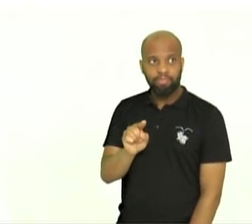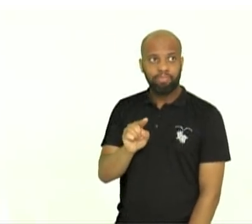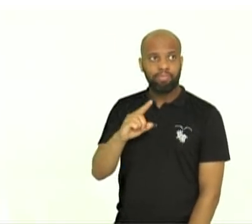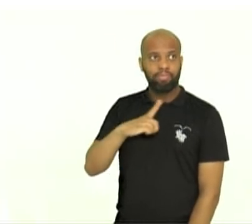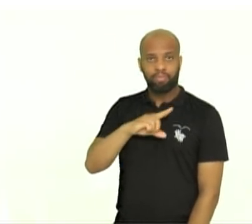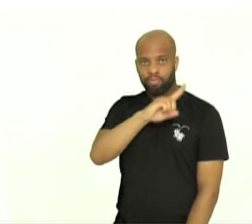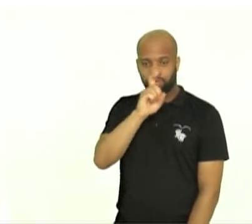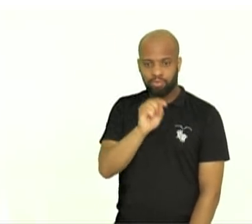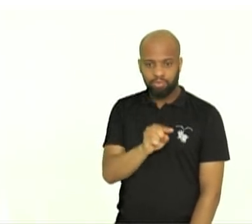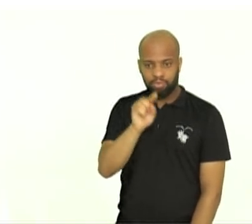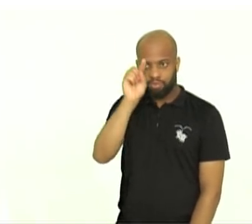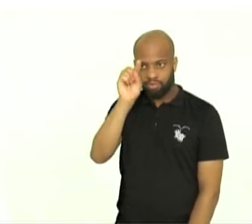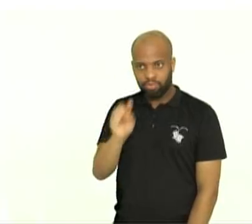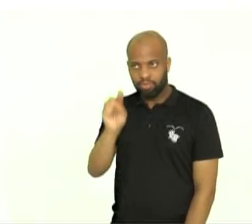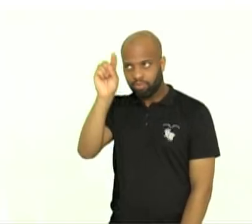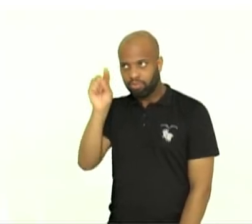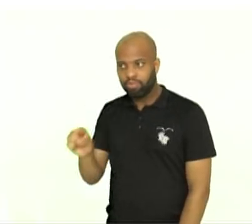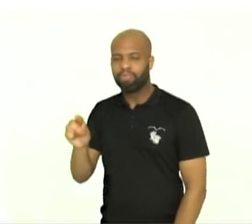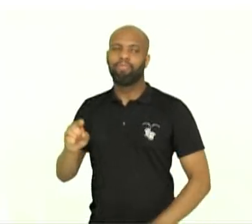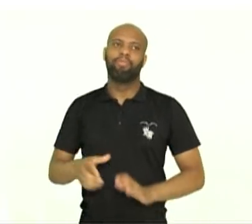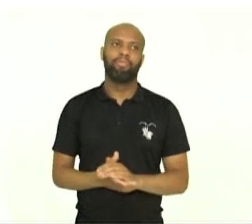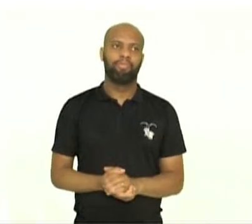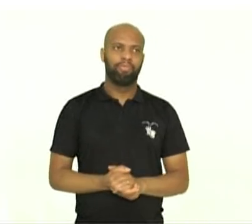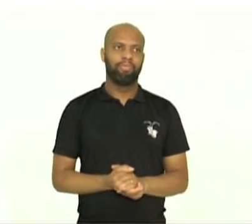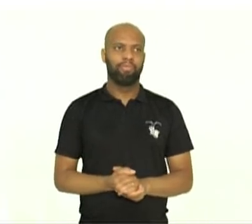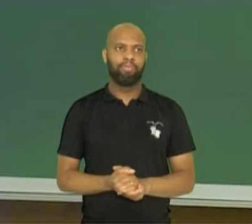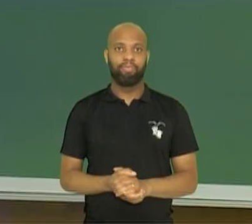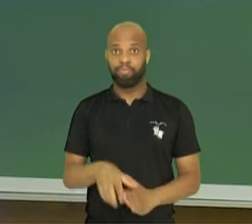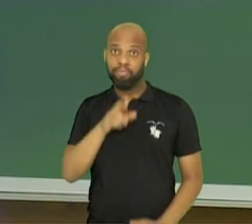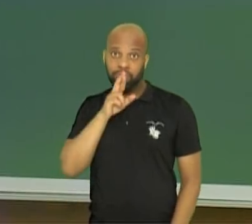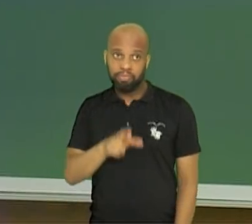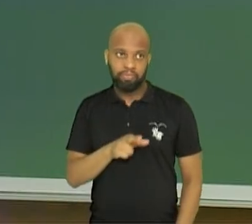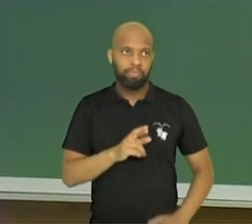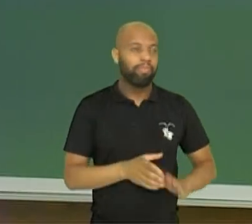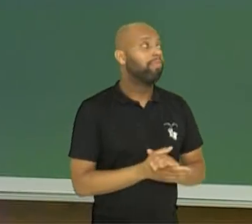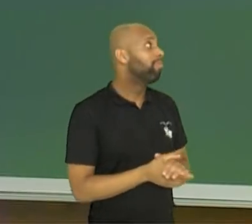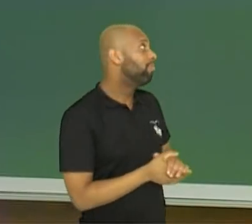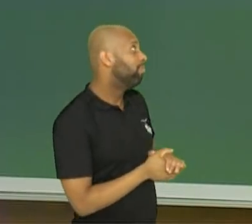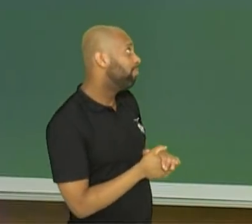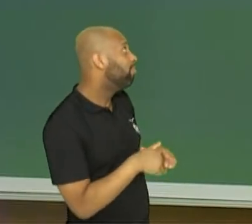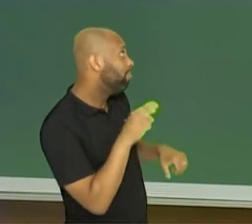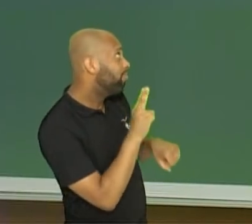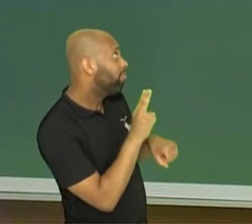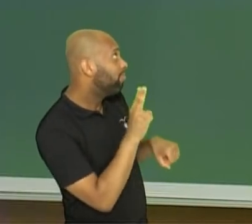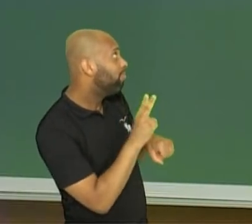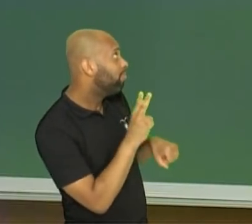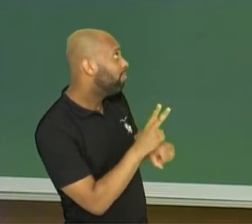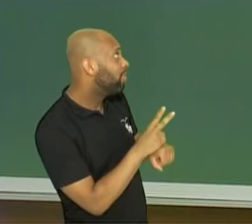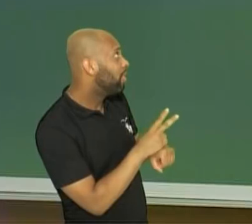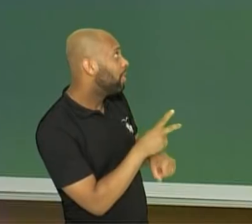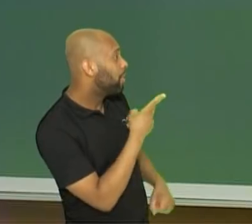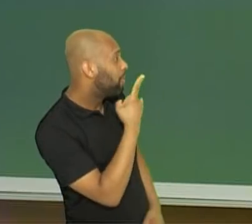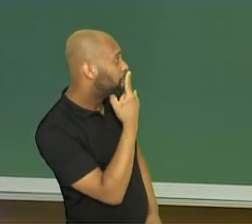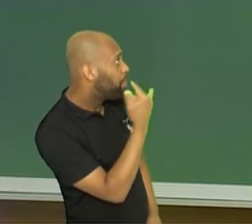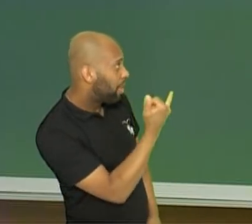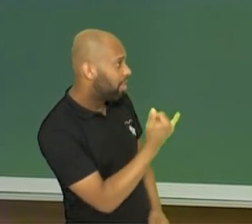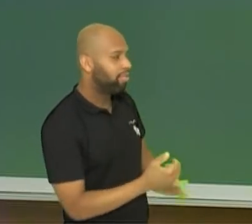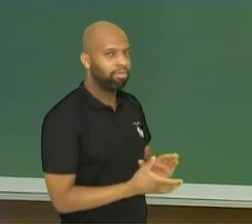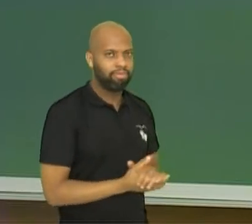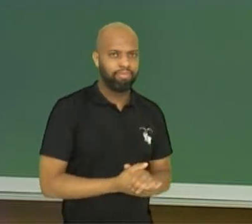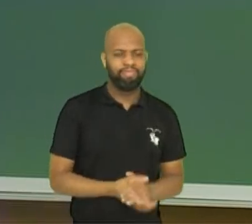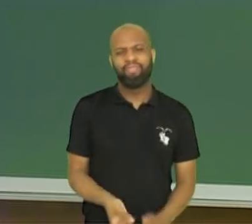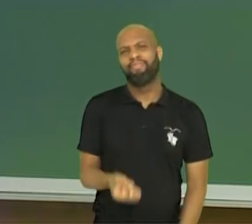da exclamação. Isso é muito comum. E aí o Armandinho responde, para proteger o papai. E aí você fica pensando